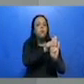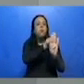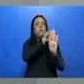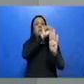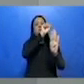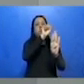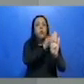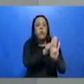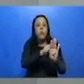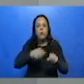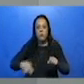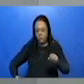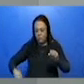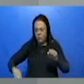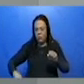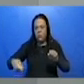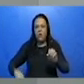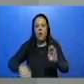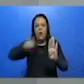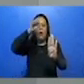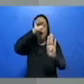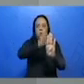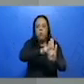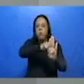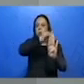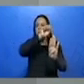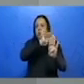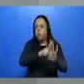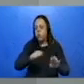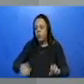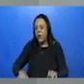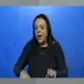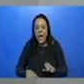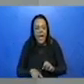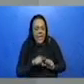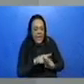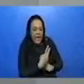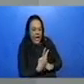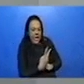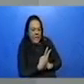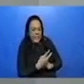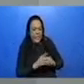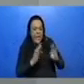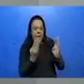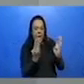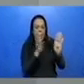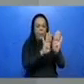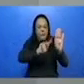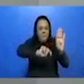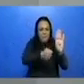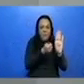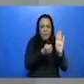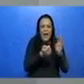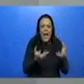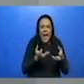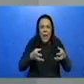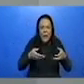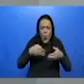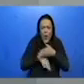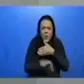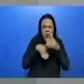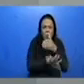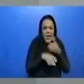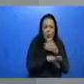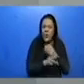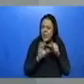de uma muleta vindo, pessoas chegando. E aí eles pegam, trancam a porta, pegam o resto. Ele fala, ai, mas eu não peguei todo o dinheiro. Ele falou, mas isso aqui tá bom